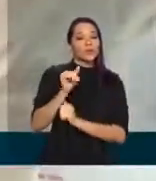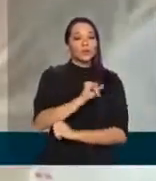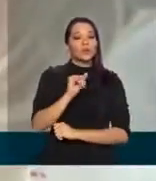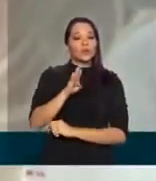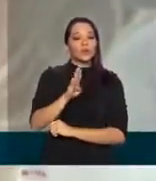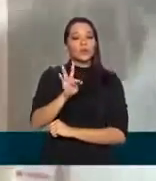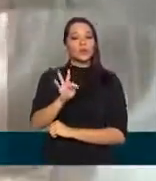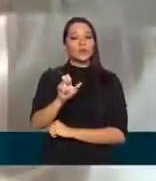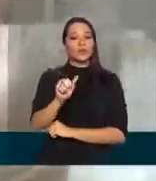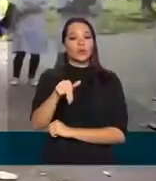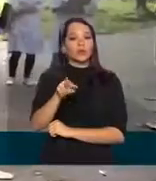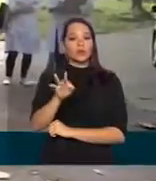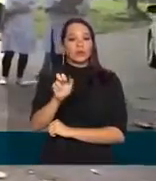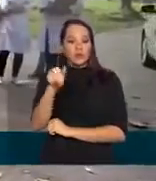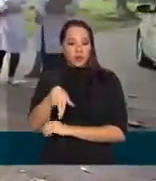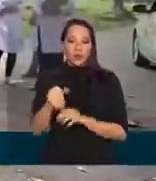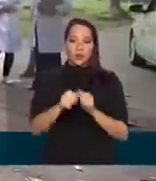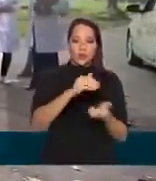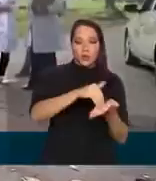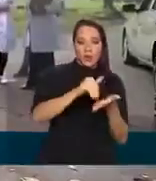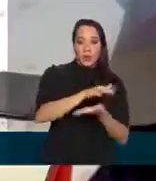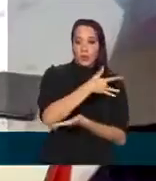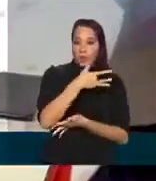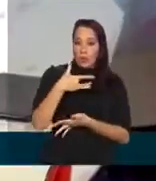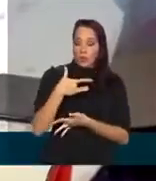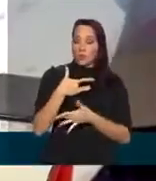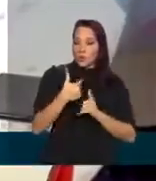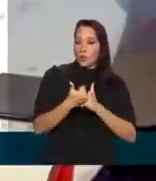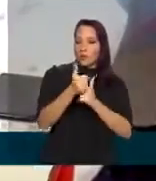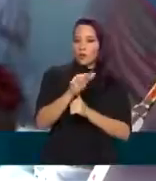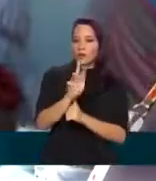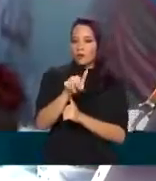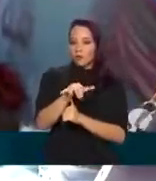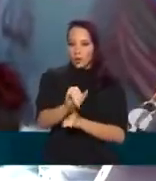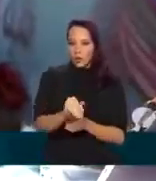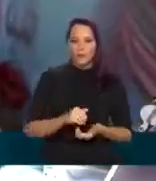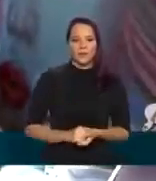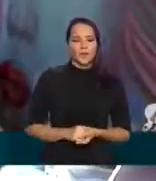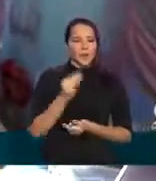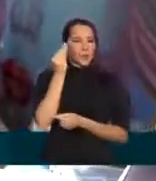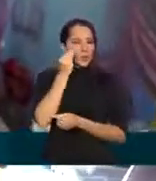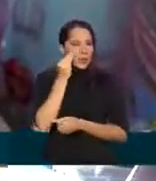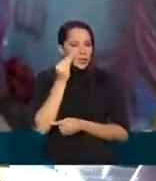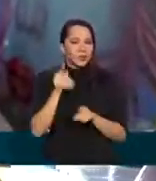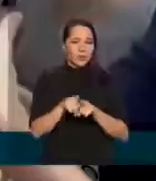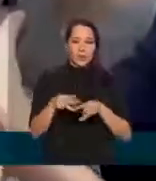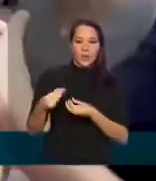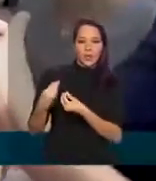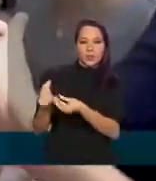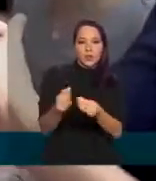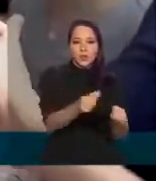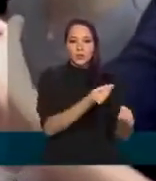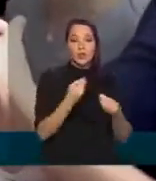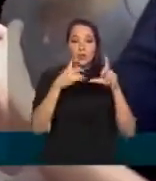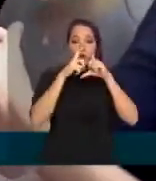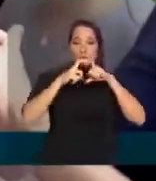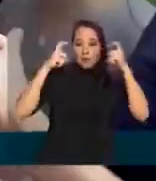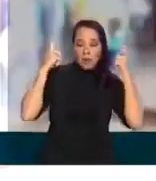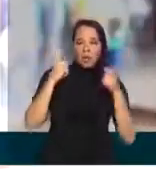e disse secretaria de saúde com o apoio da funai além dos testes são distribuídos máscaras e tem